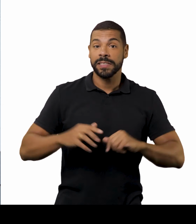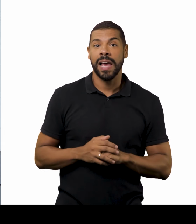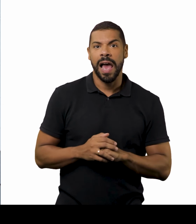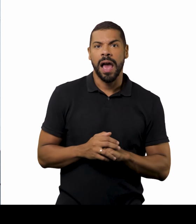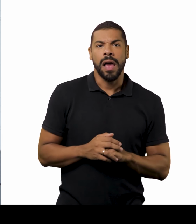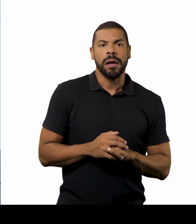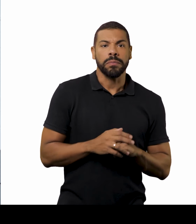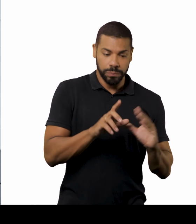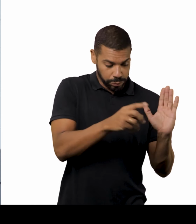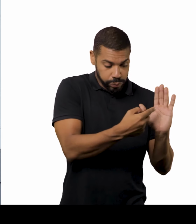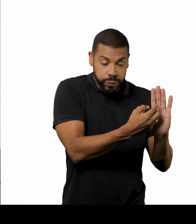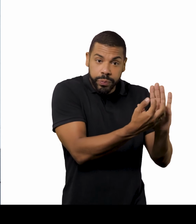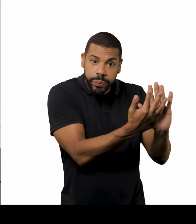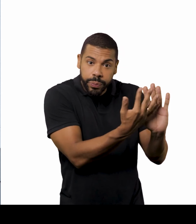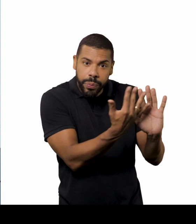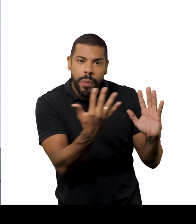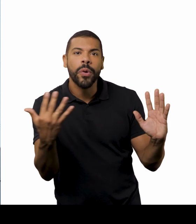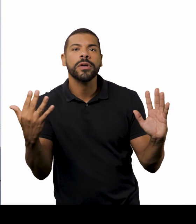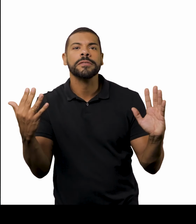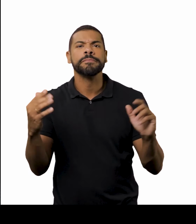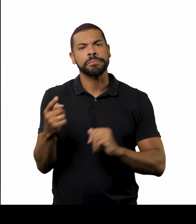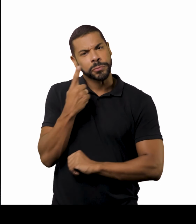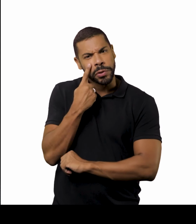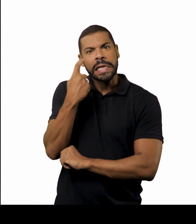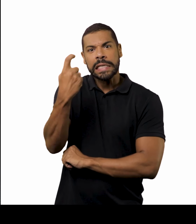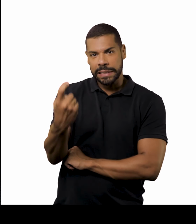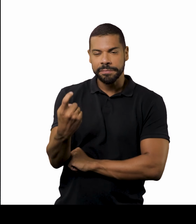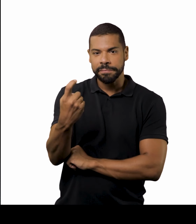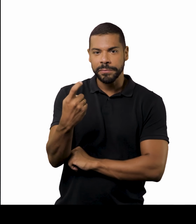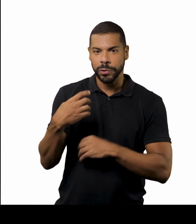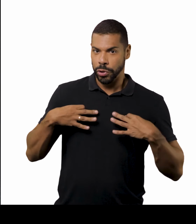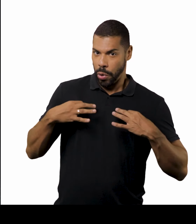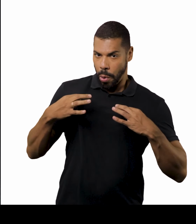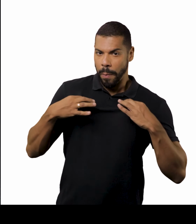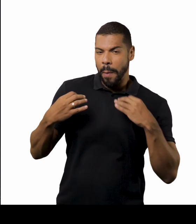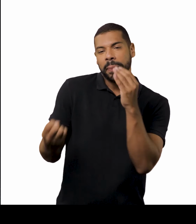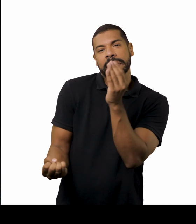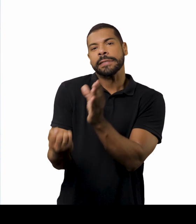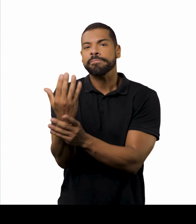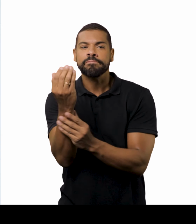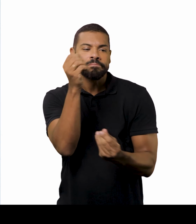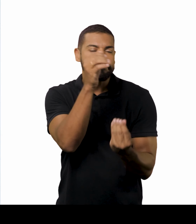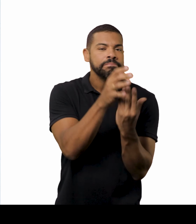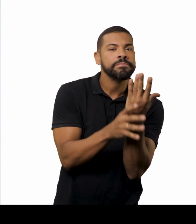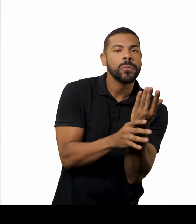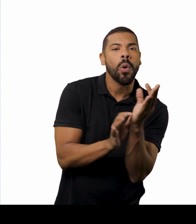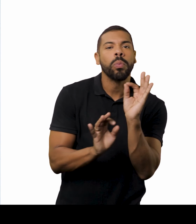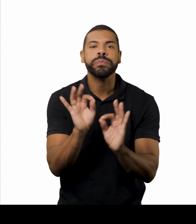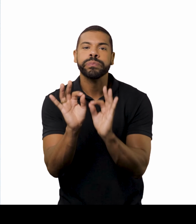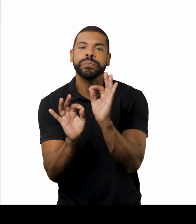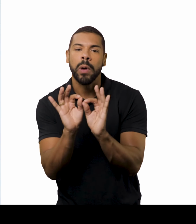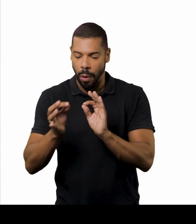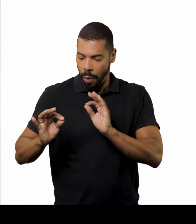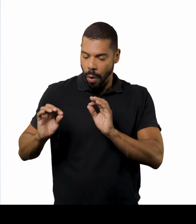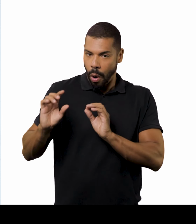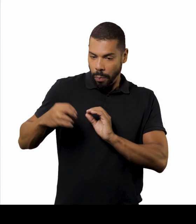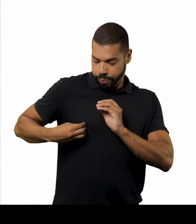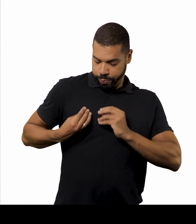a estampa até ficar de um jeito interessante nas peças. A gente criar as peças